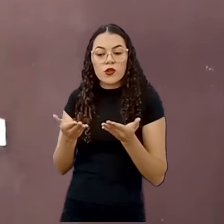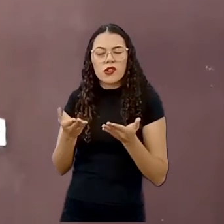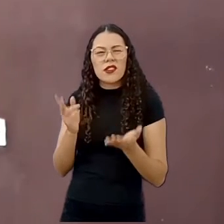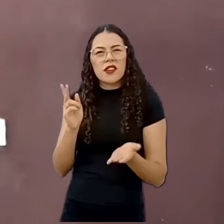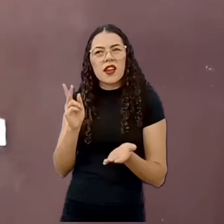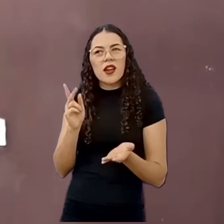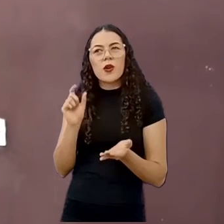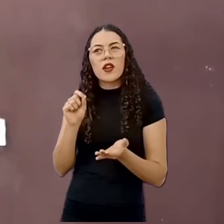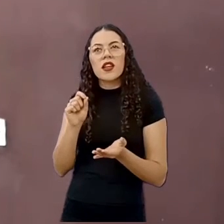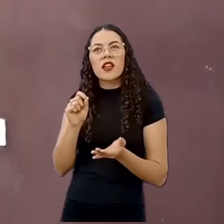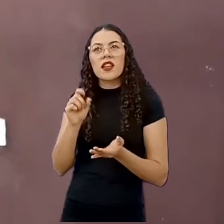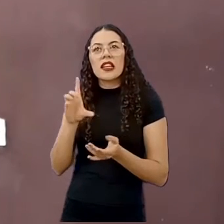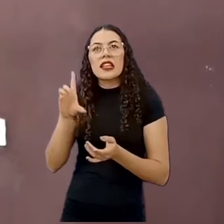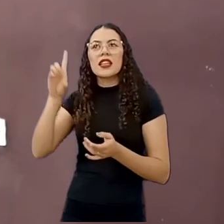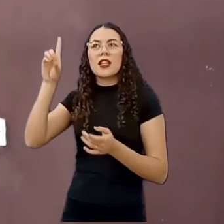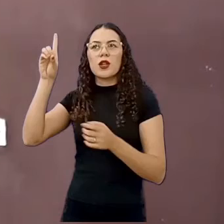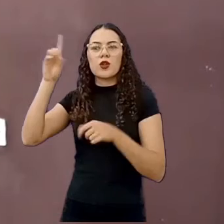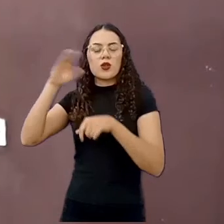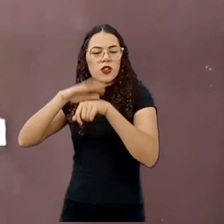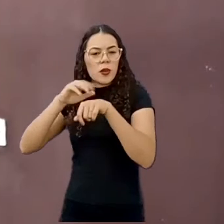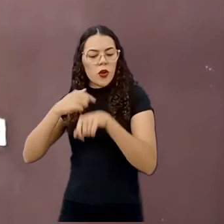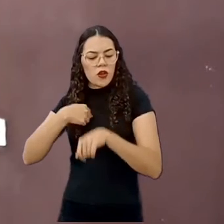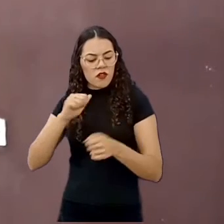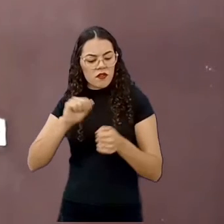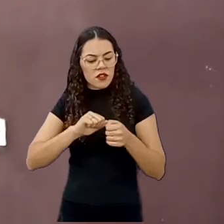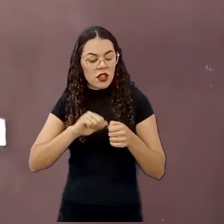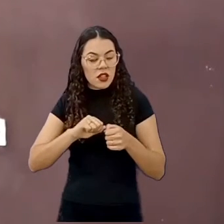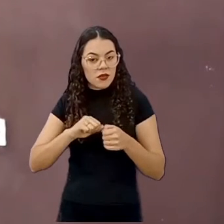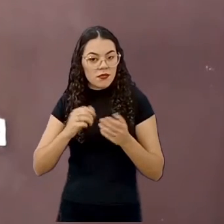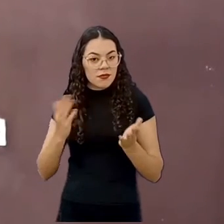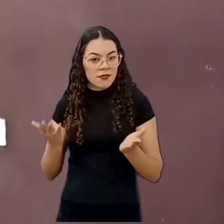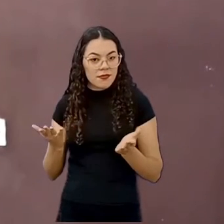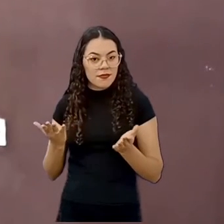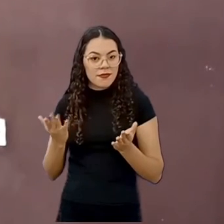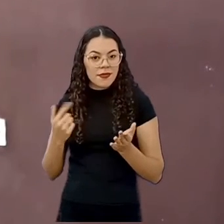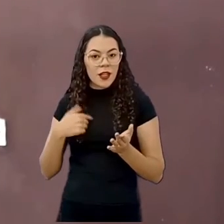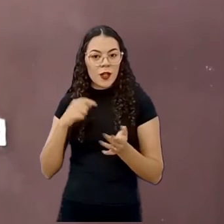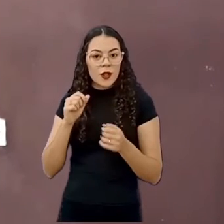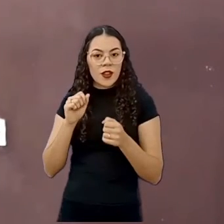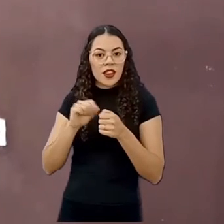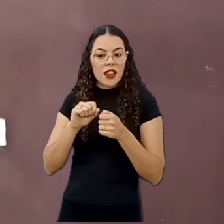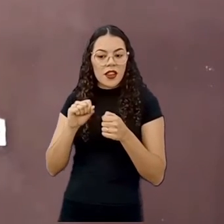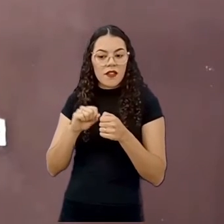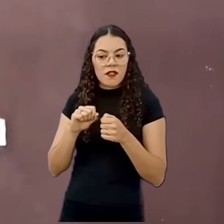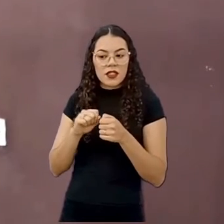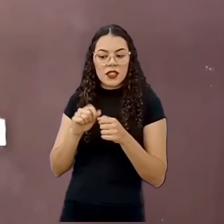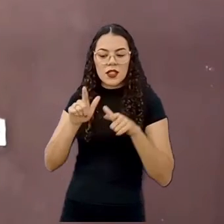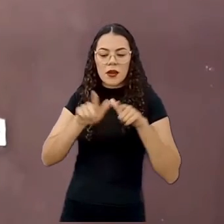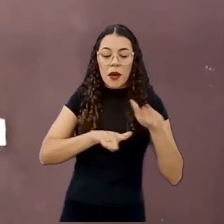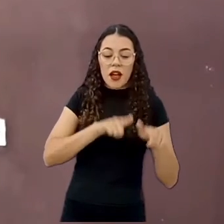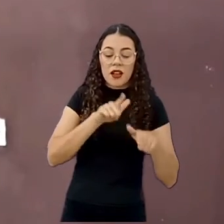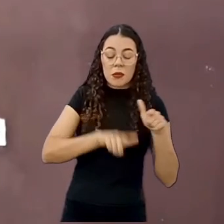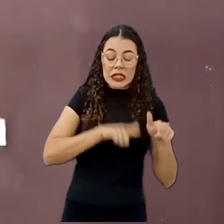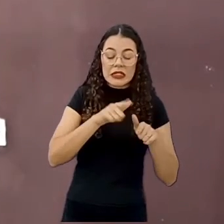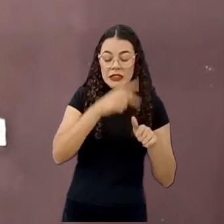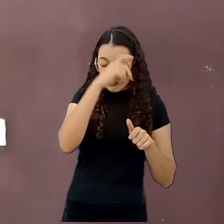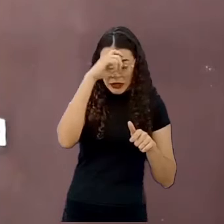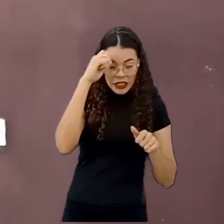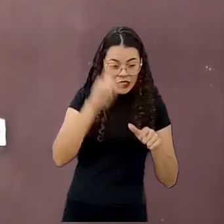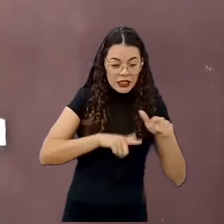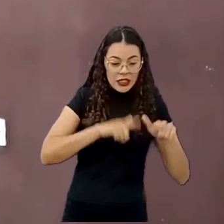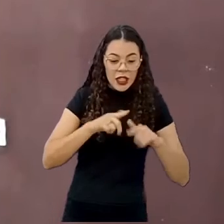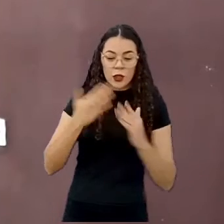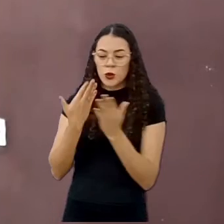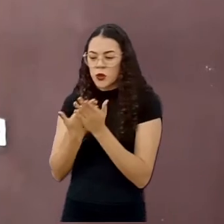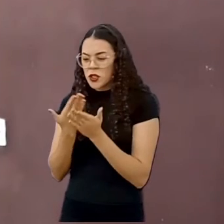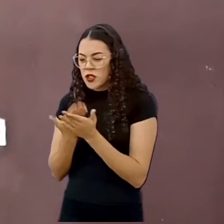fato o que Deus tem me chamado para fazer? Tenho gastado tanto tempo no trabalho,